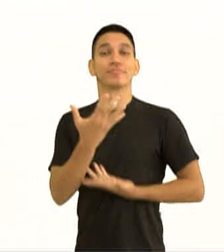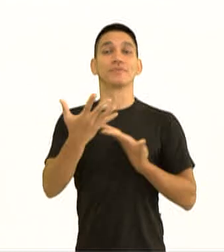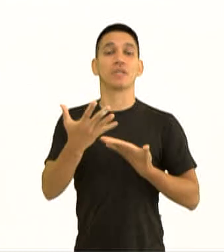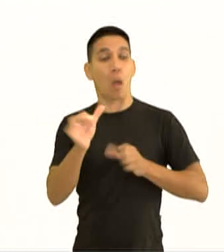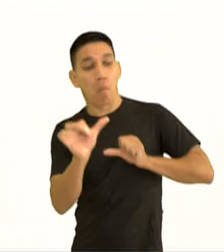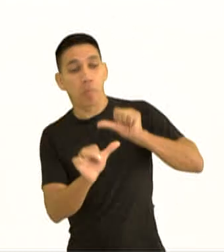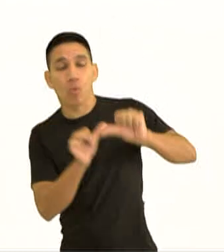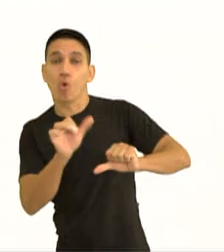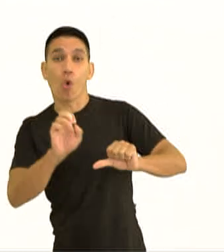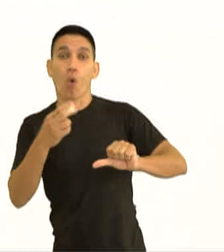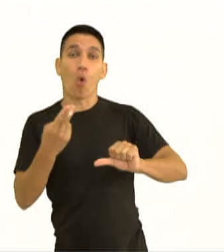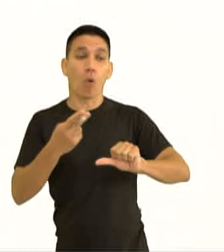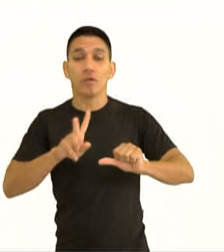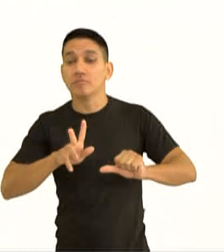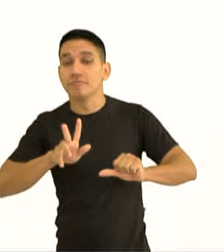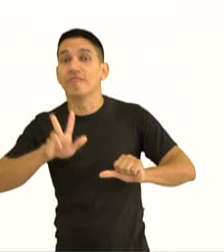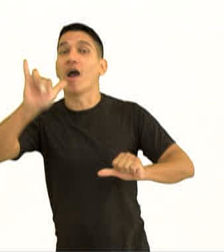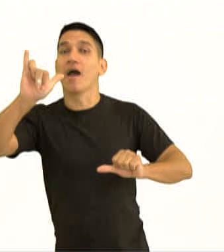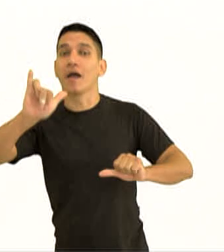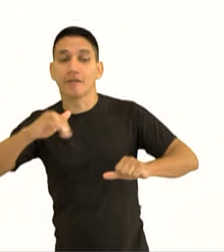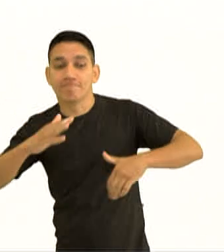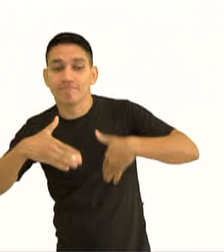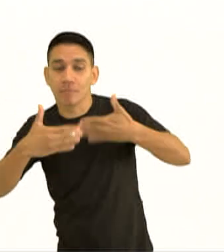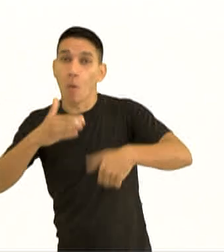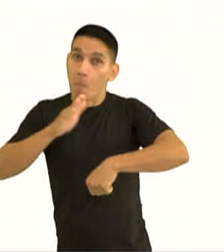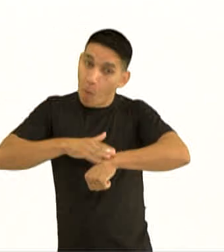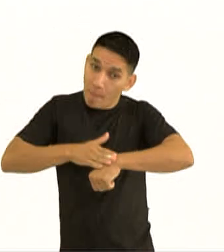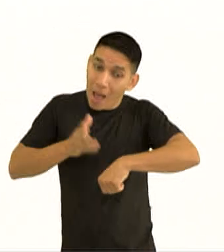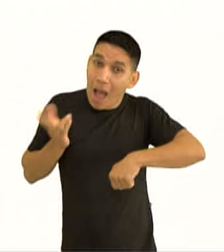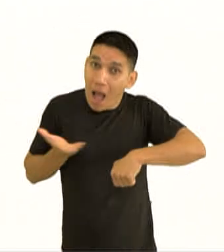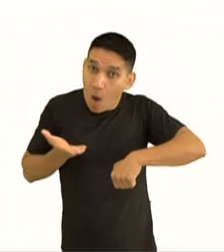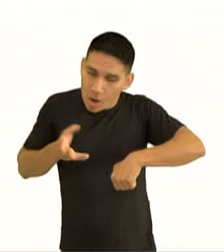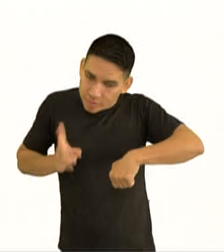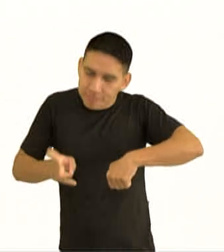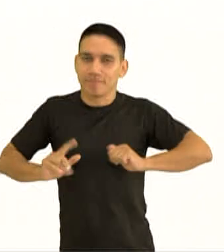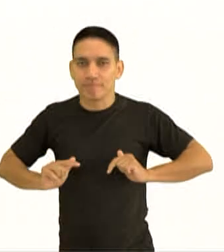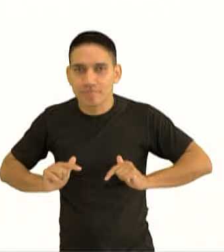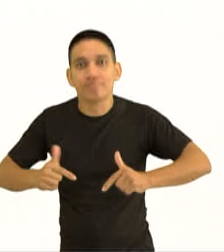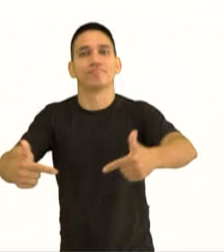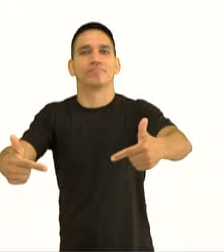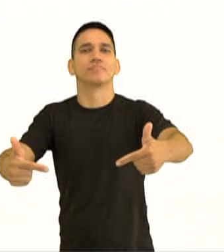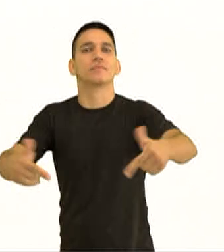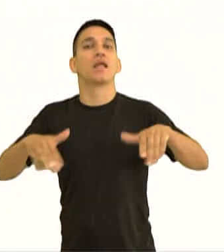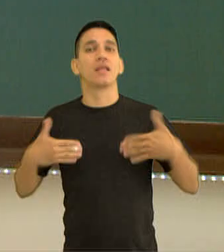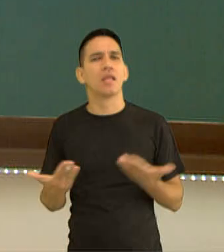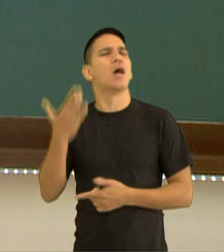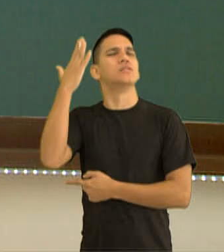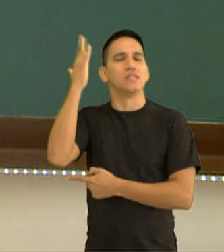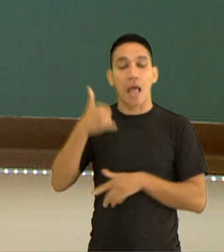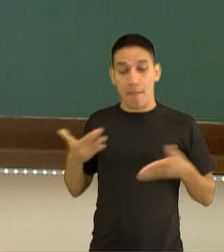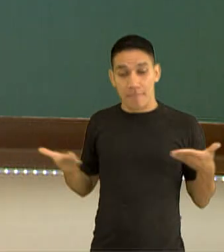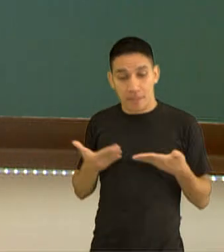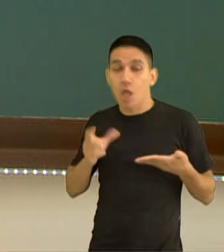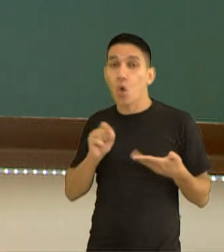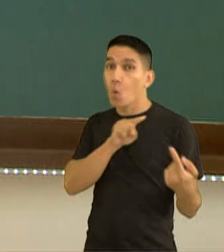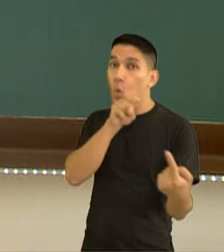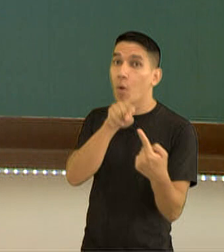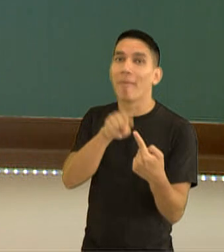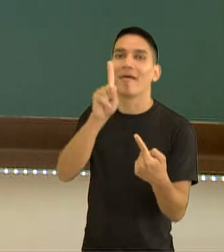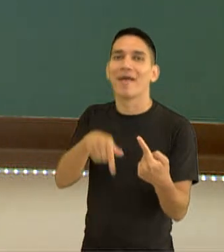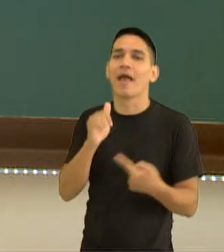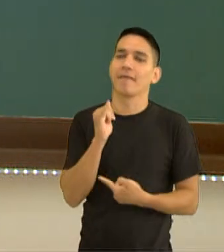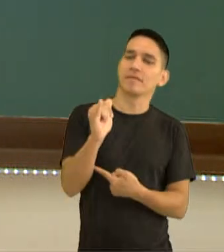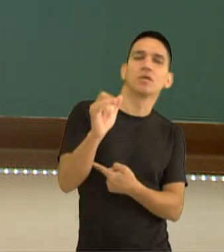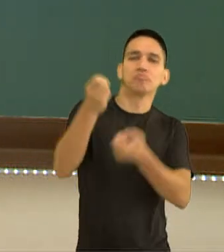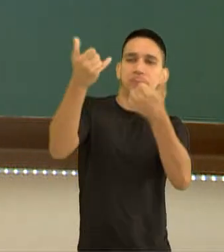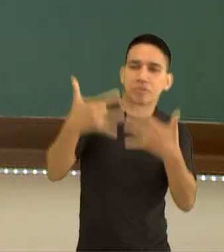mudanças ou tendências que estão acontecendo, mudanças nesse momento. Como nós sabemos que o presente contínuo, a intenção é falar